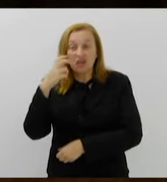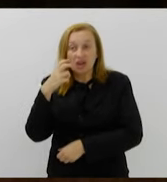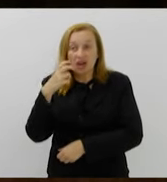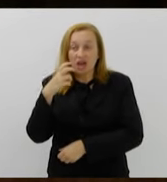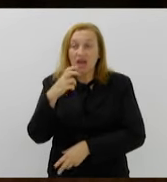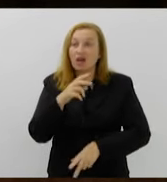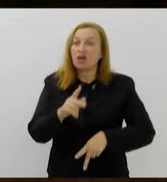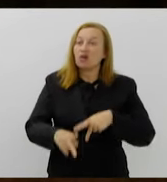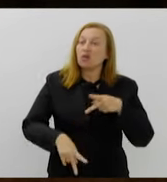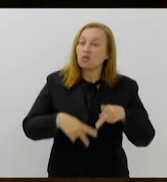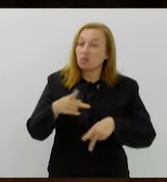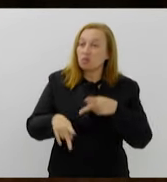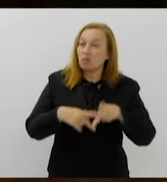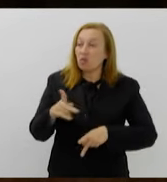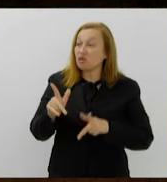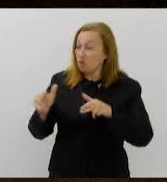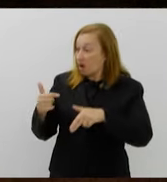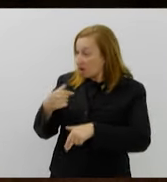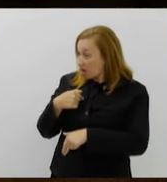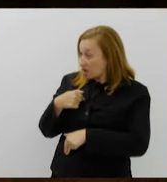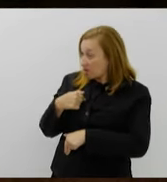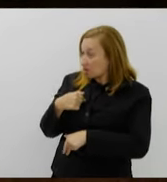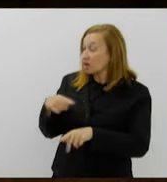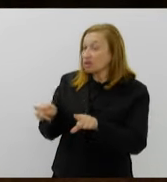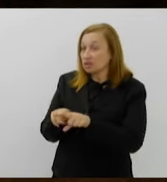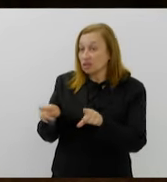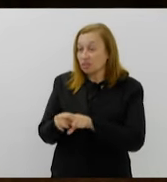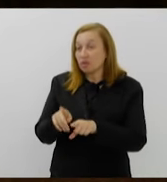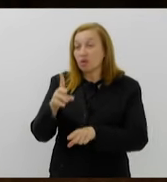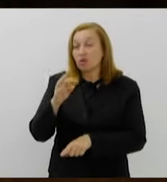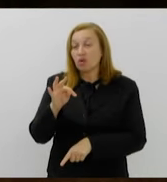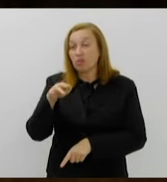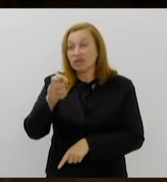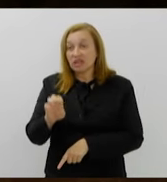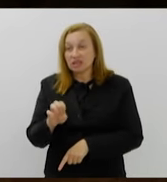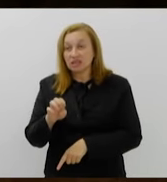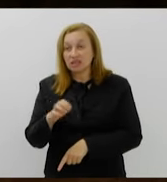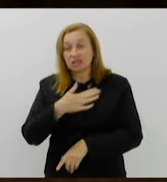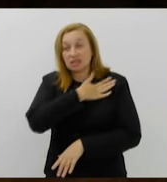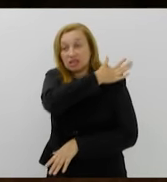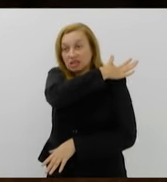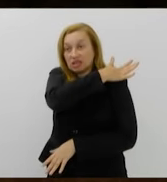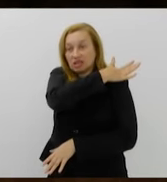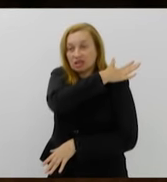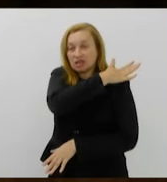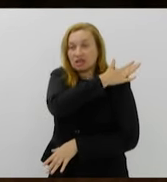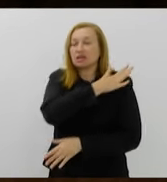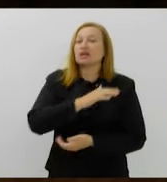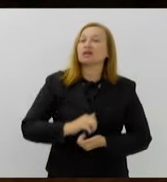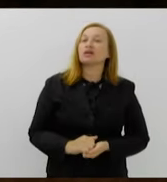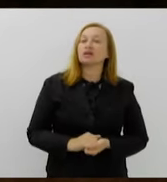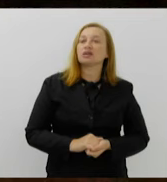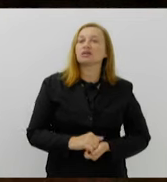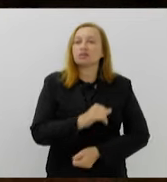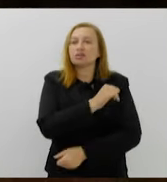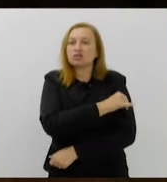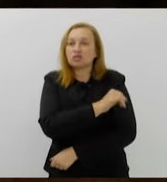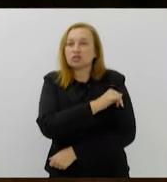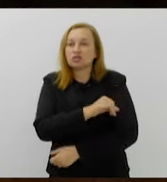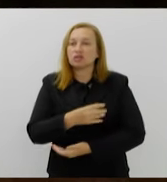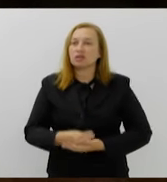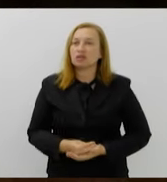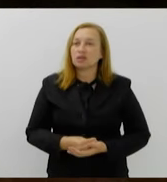eu e como comandante da guarda municipal do Rio de Janeiro ir panfletar dentro da